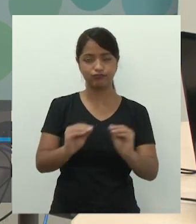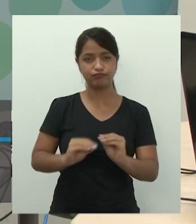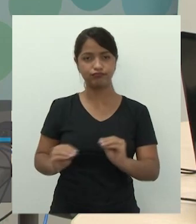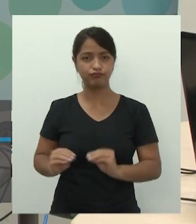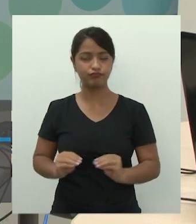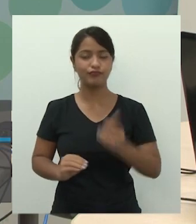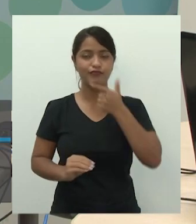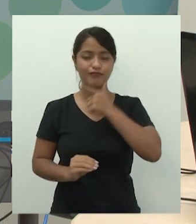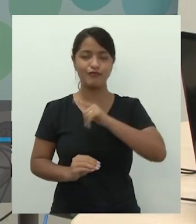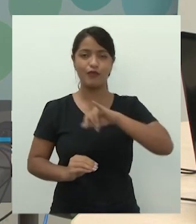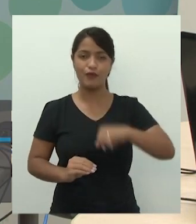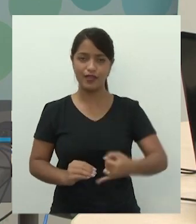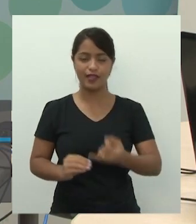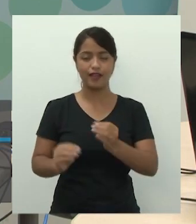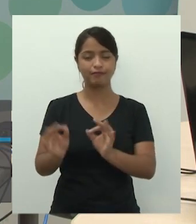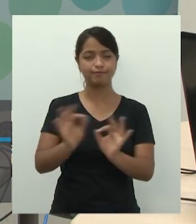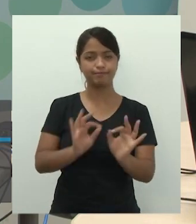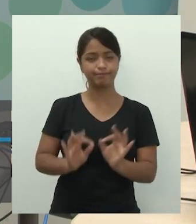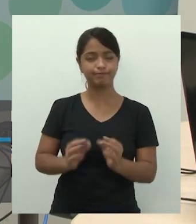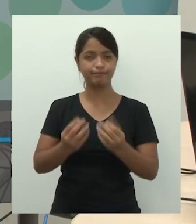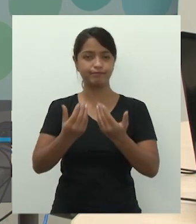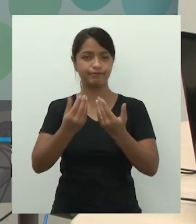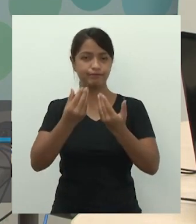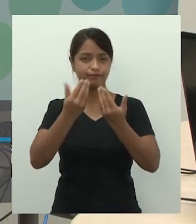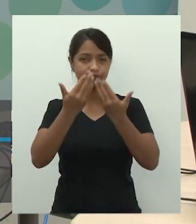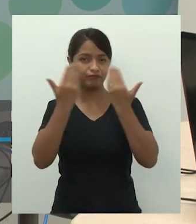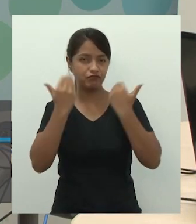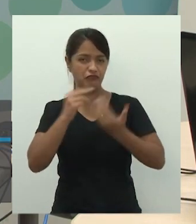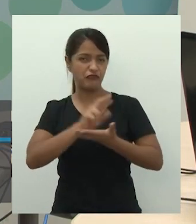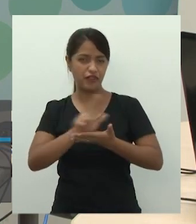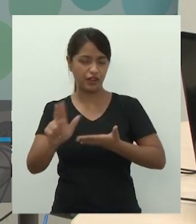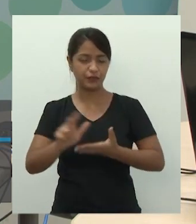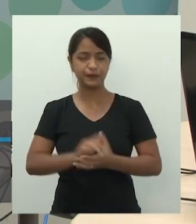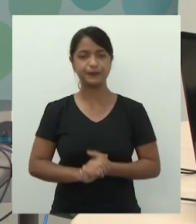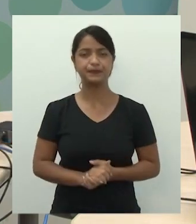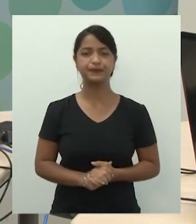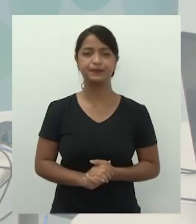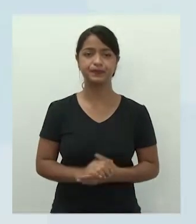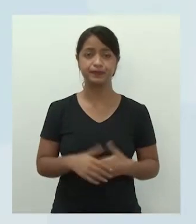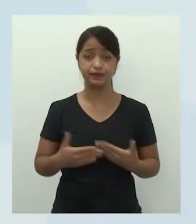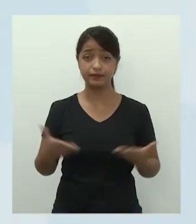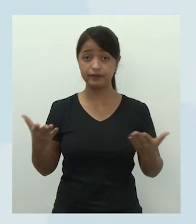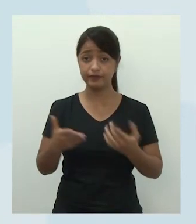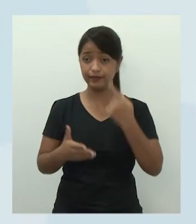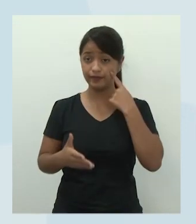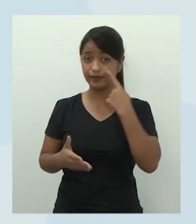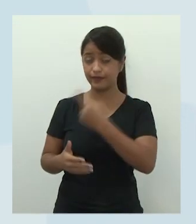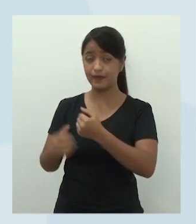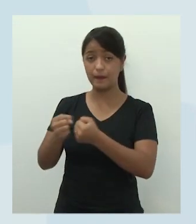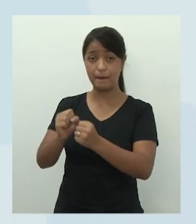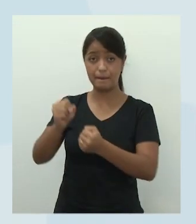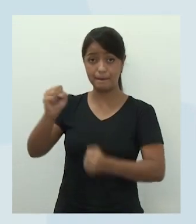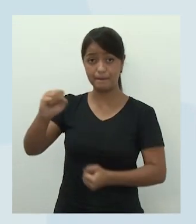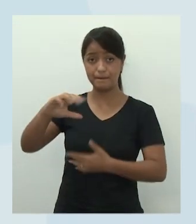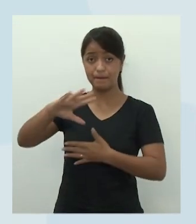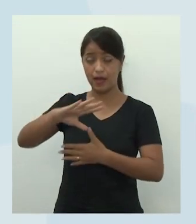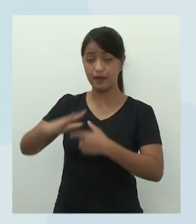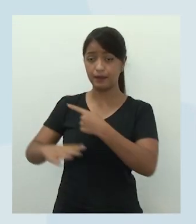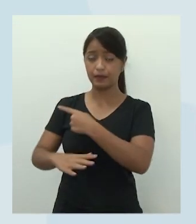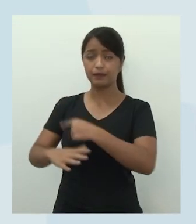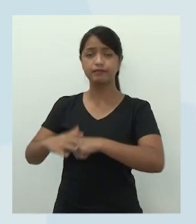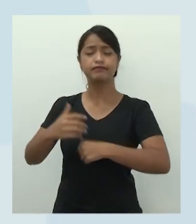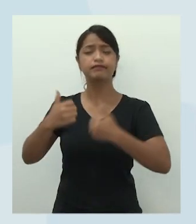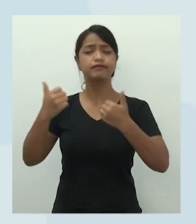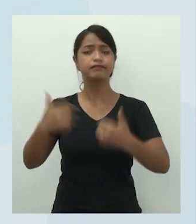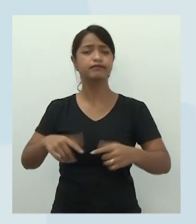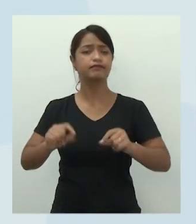a aproveitá-los na confecção desses artefatos aí. A gente vai olhar agora um mapa que vai falar um pouquinho da chamada Era do Bronze,